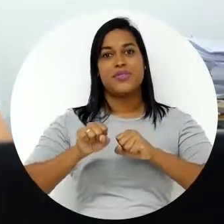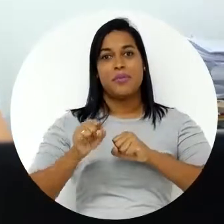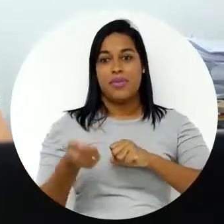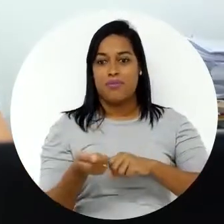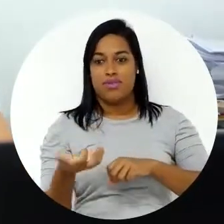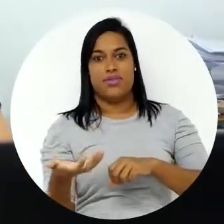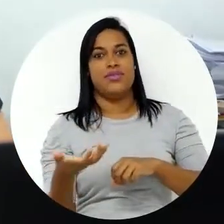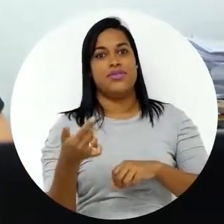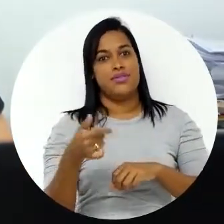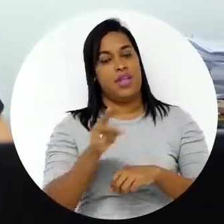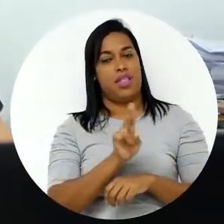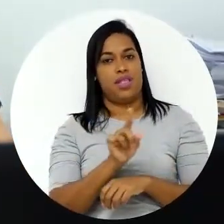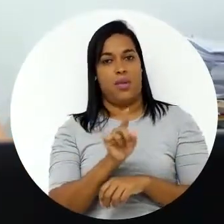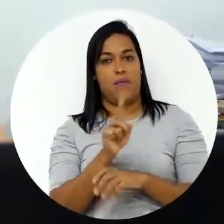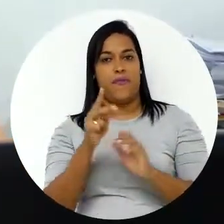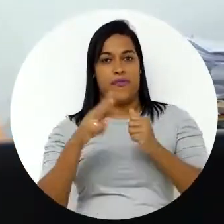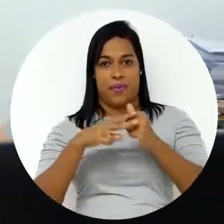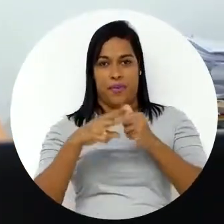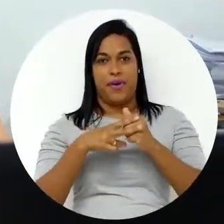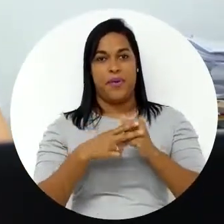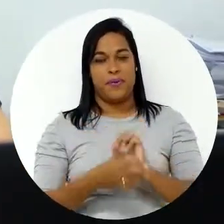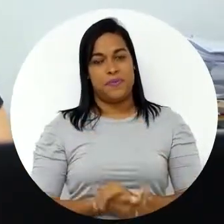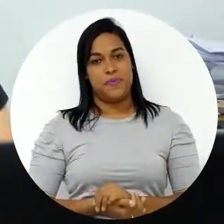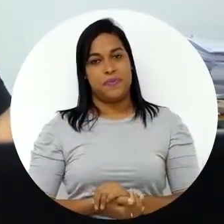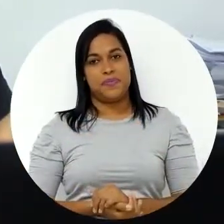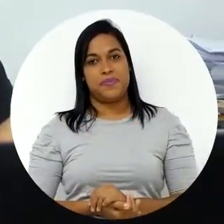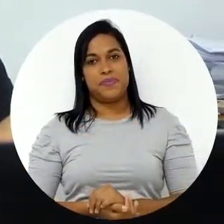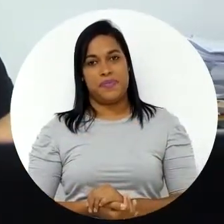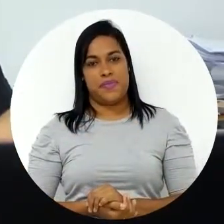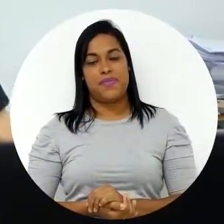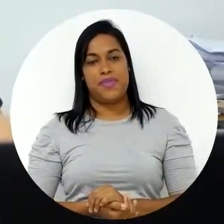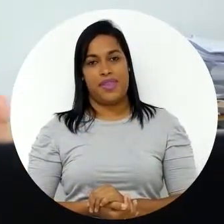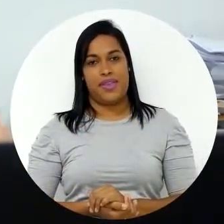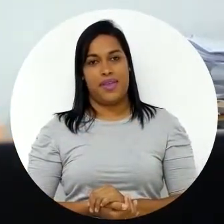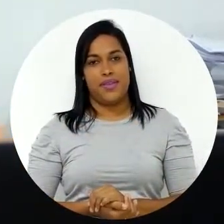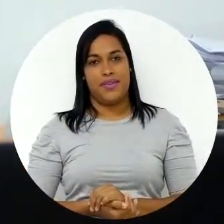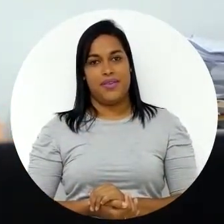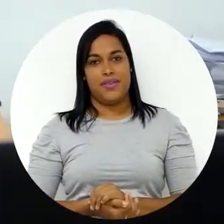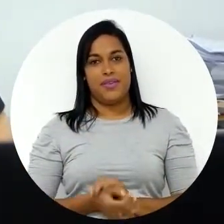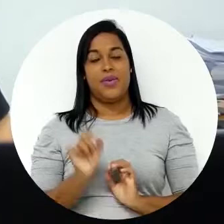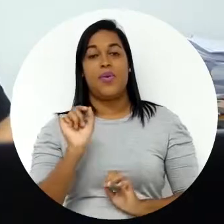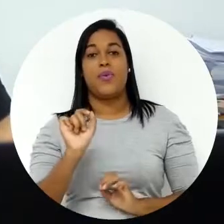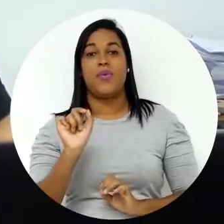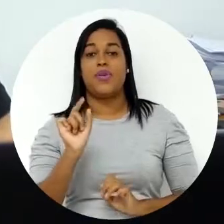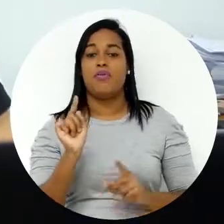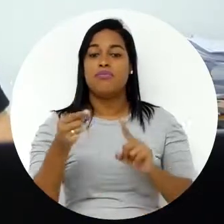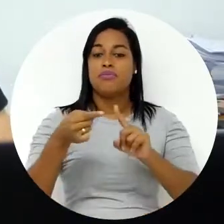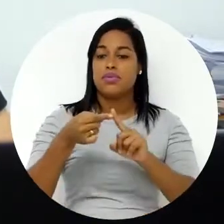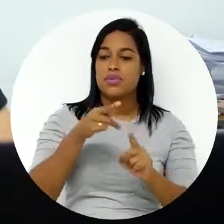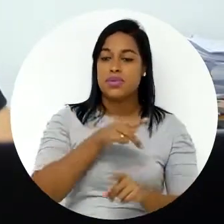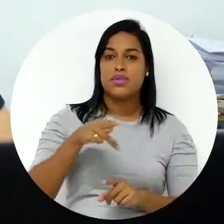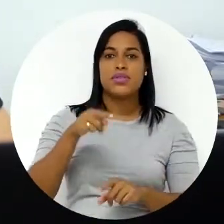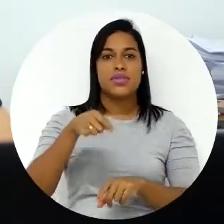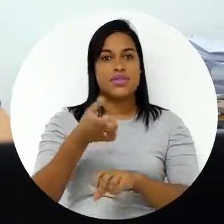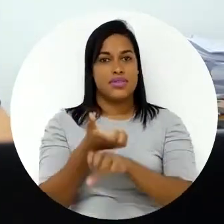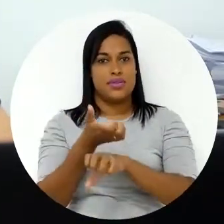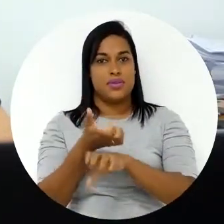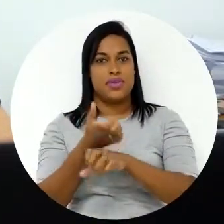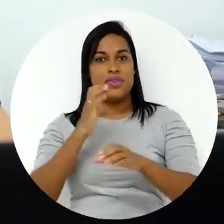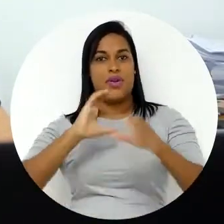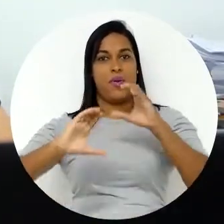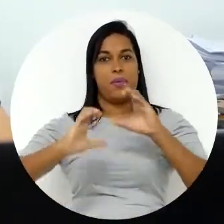linguisticamente produzida, a gente chama de não verbal. Mas aí, professor, o que é que isso importa para a gente nessa